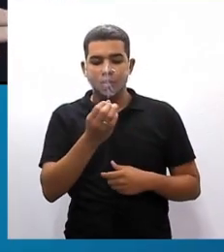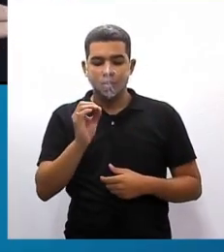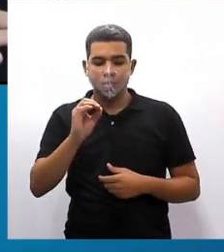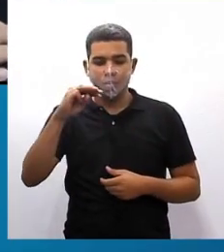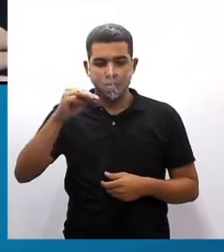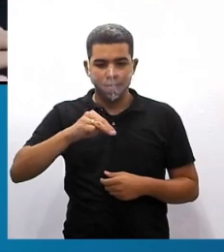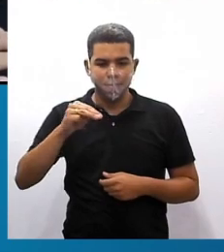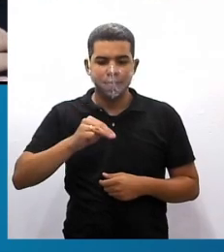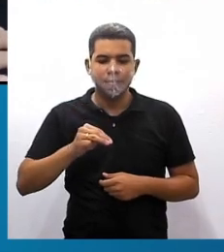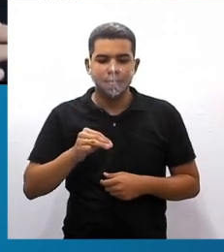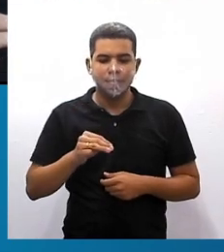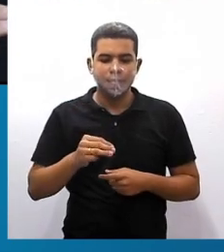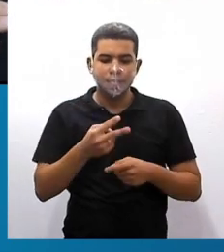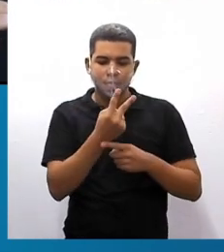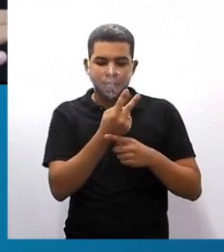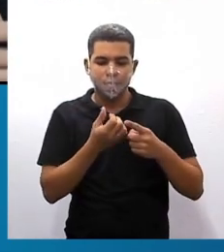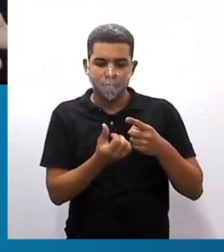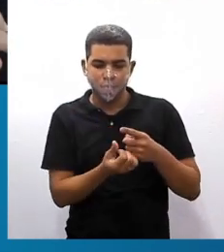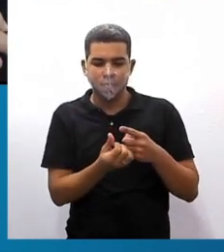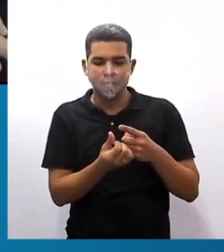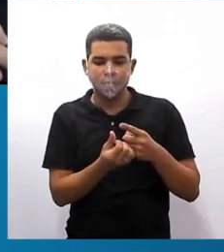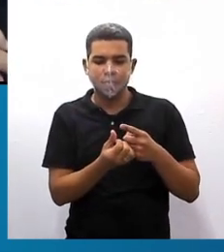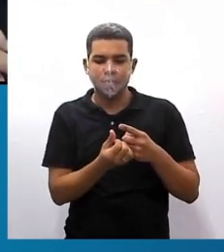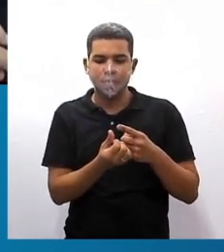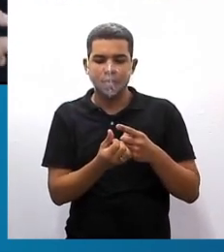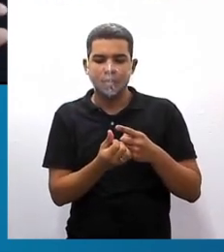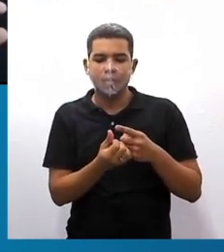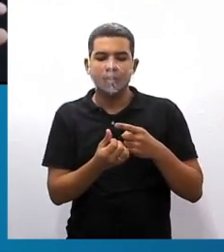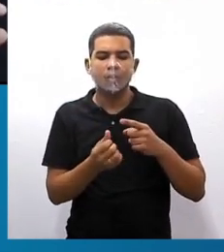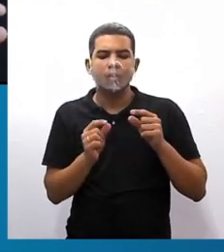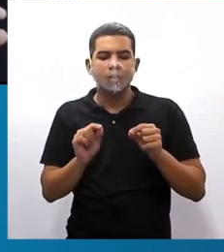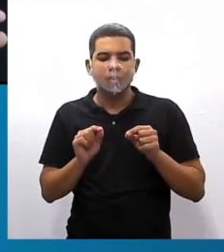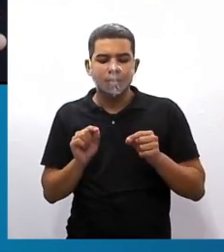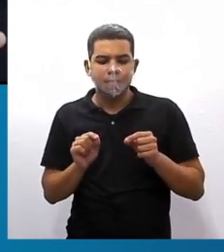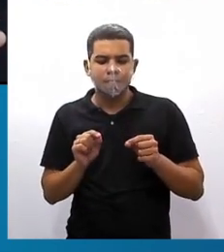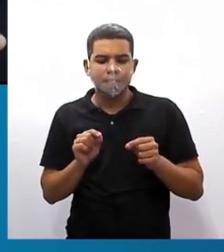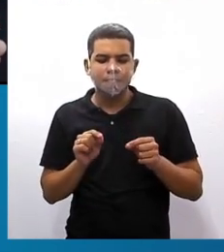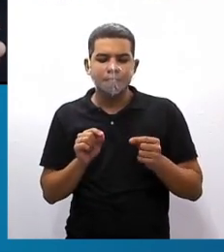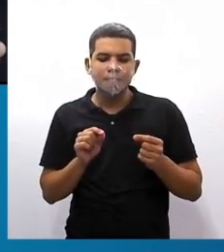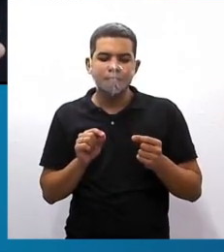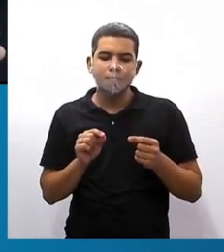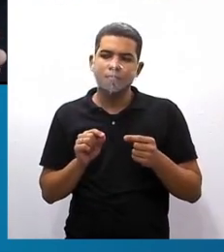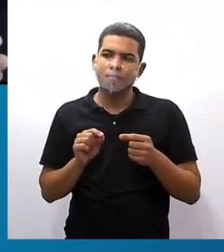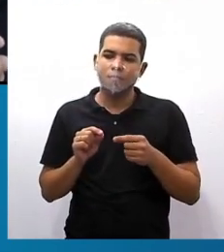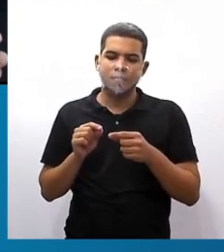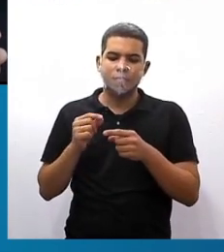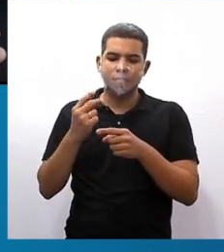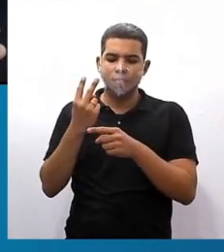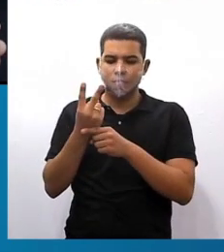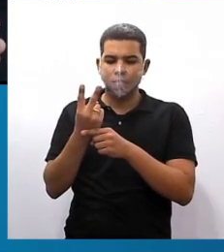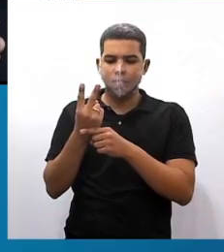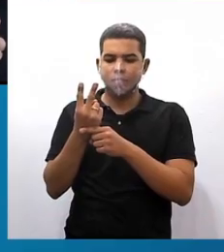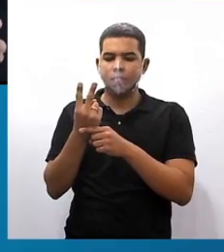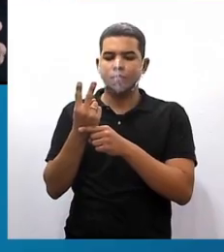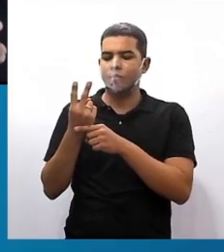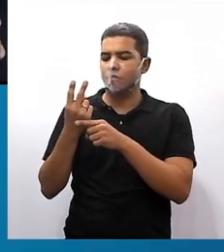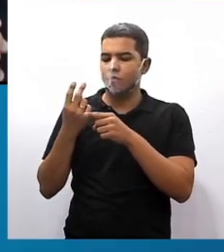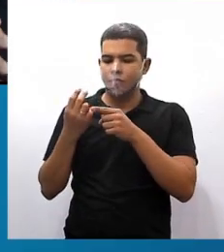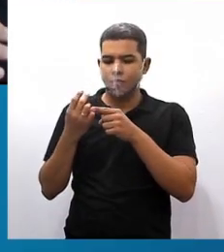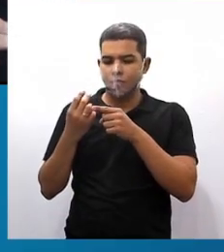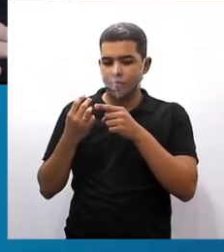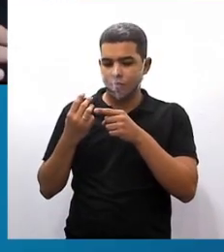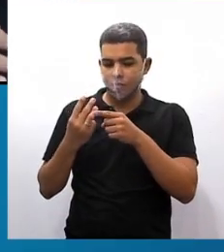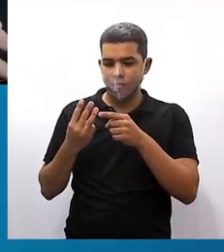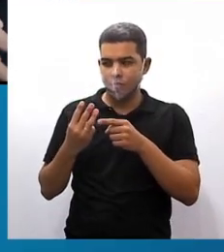ó, 2/6, o dia vezes hora vai ficar 60. Então, 2/3